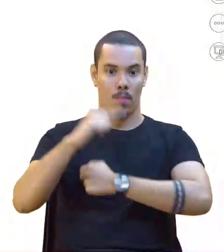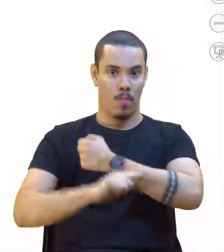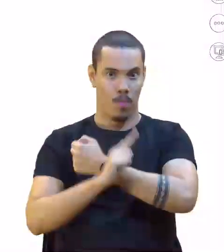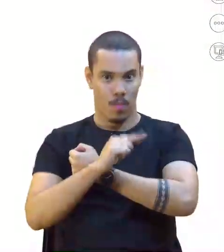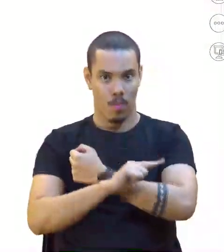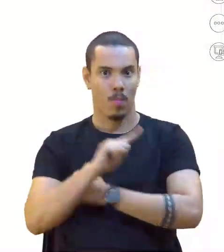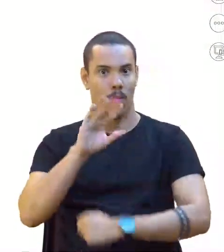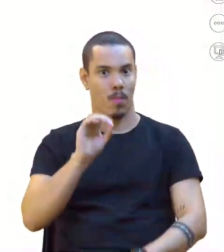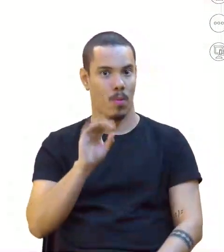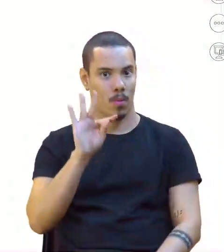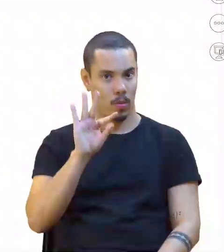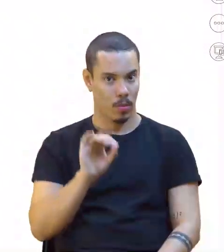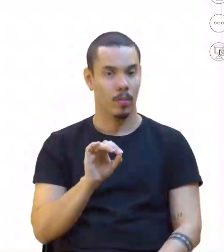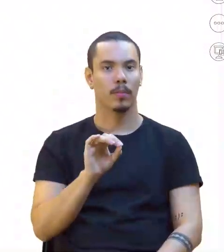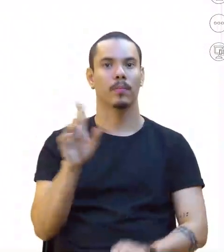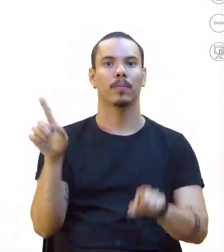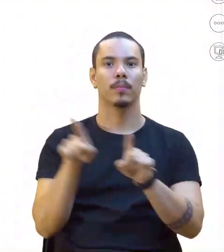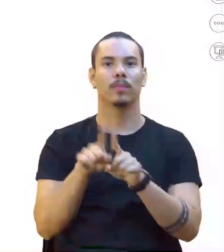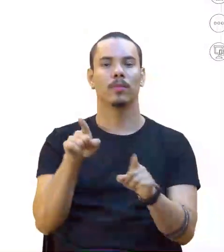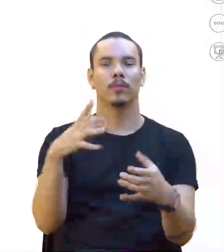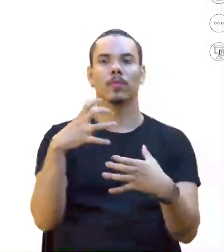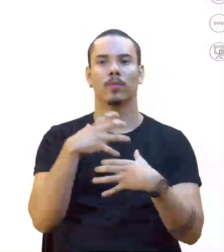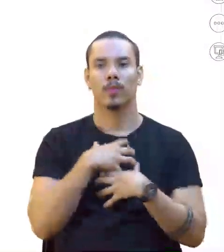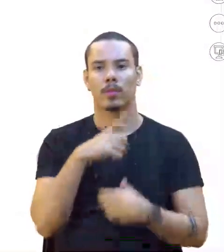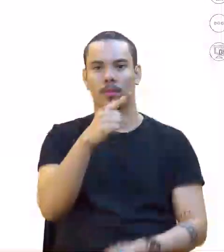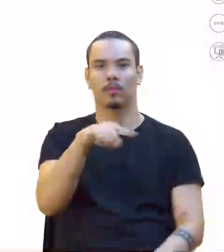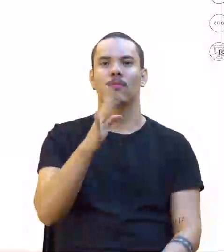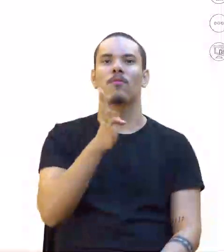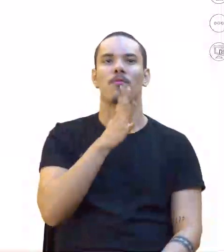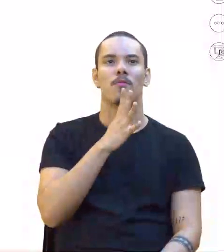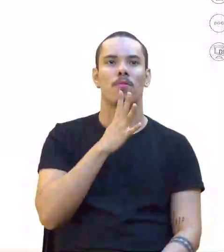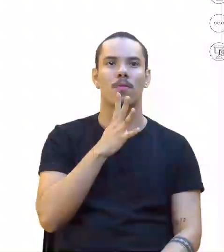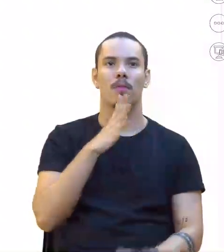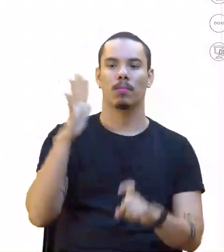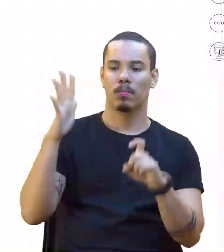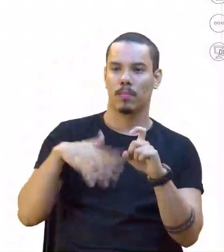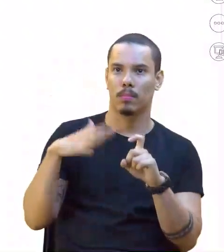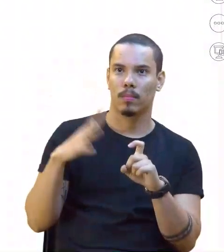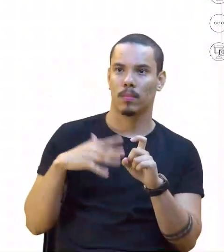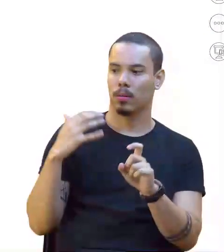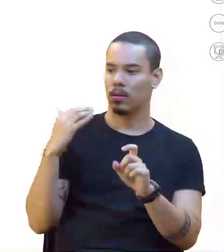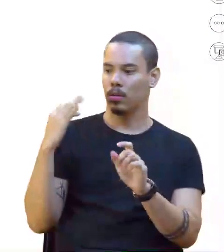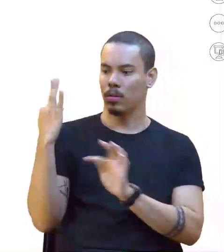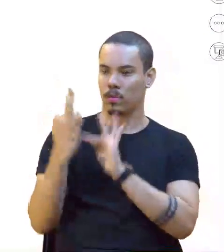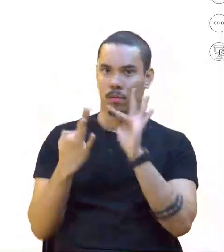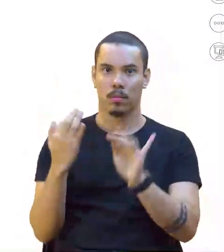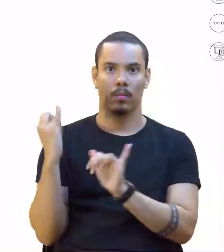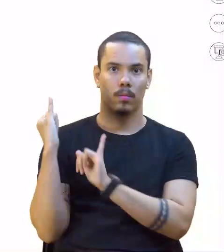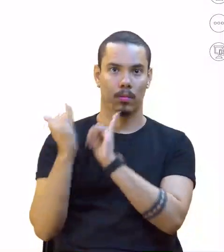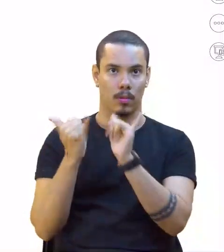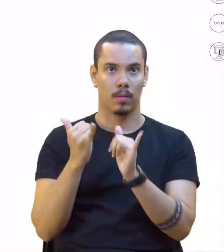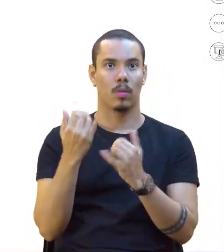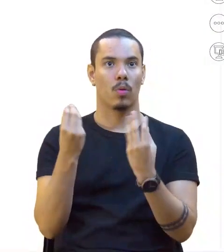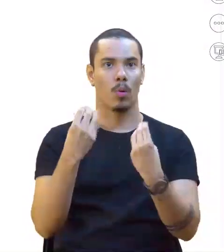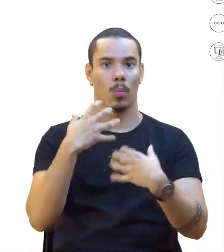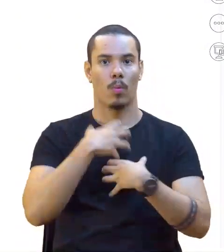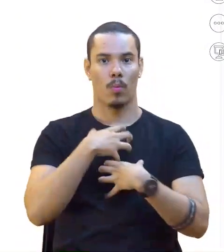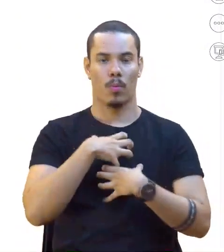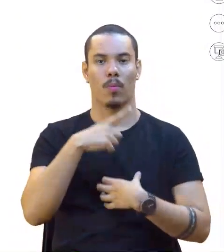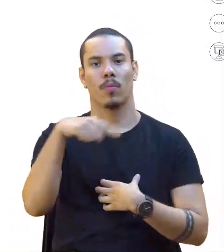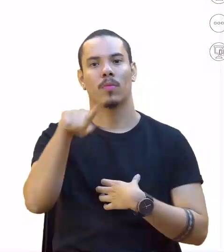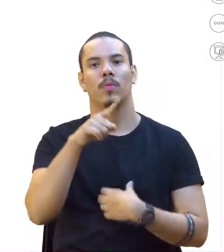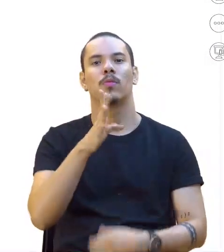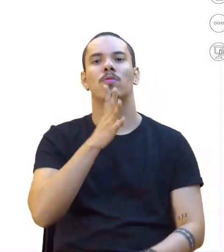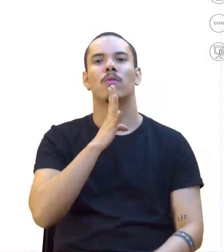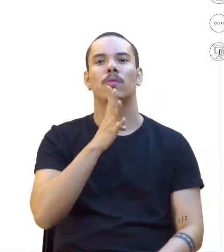é, gente, uma forma, essas lendas, esses mitos, elas são uma forma de conhecimento